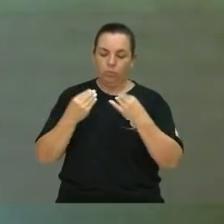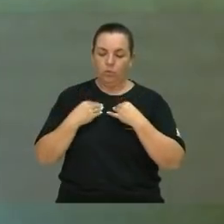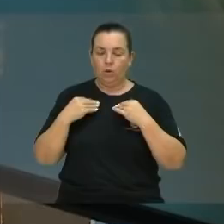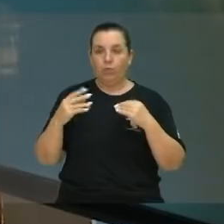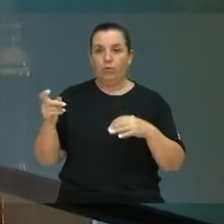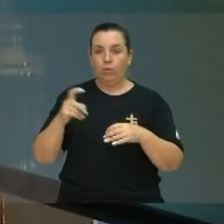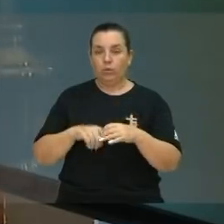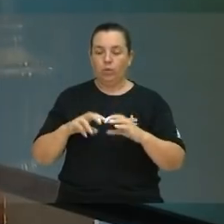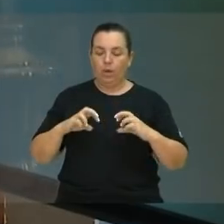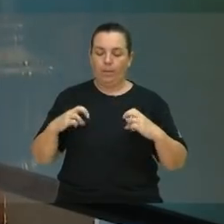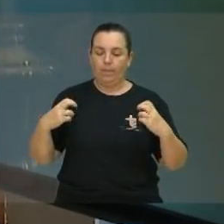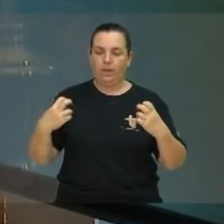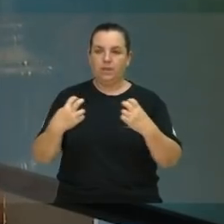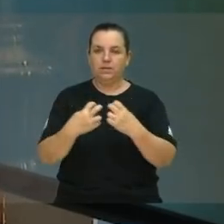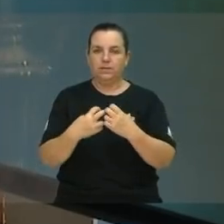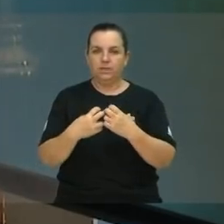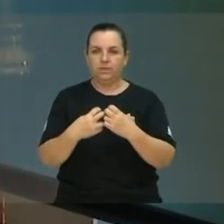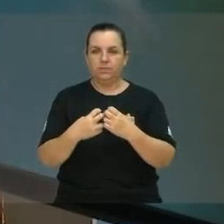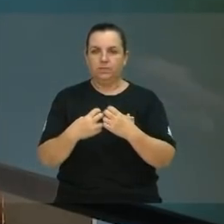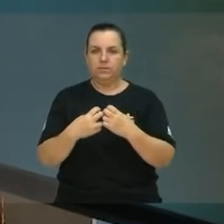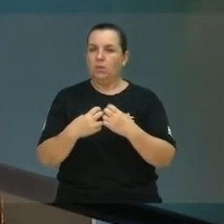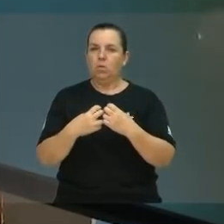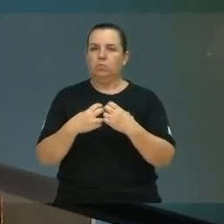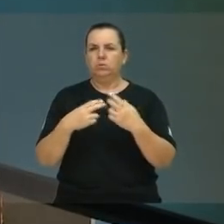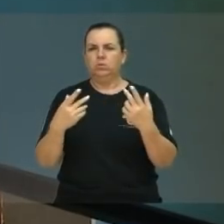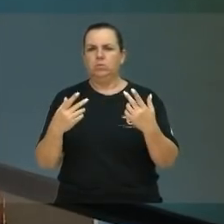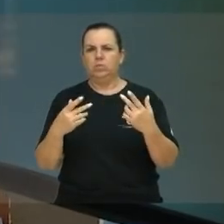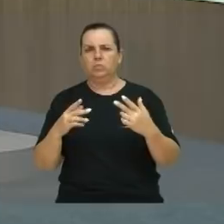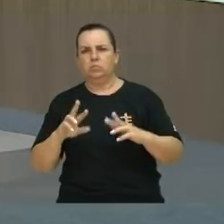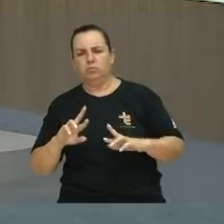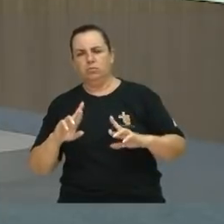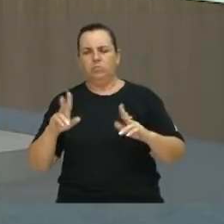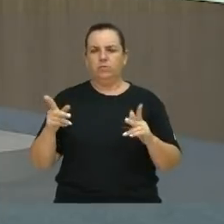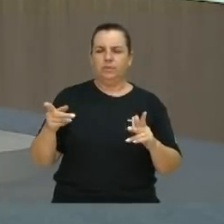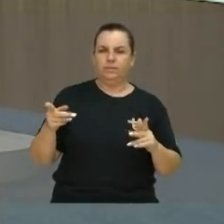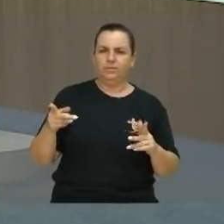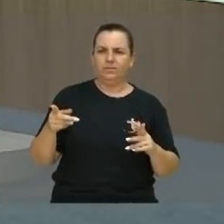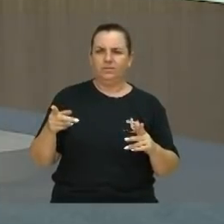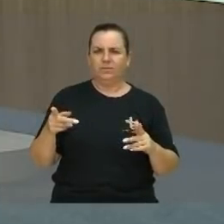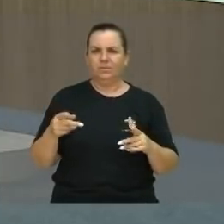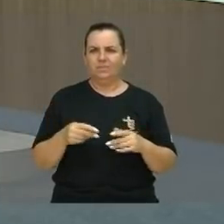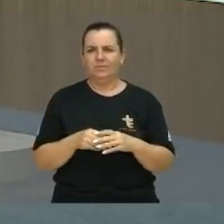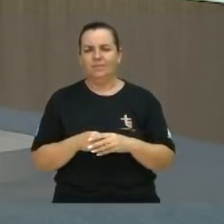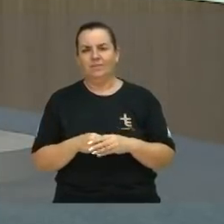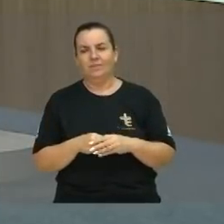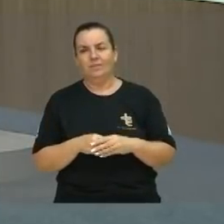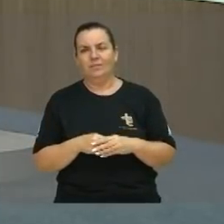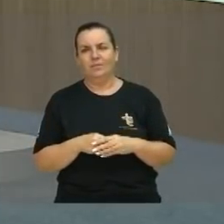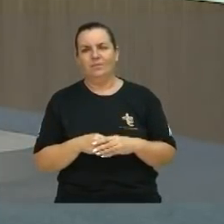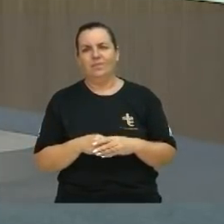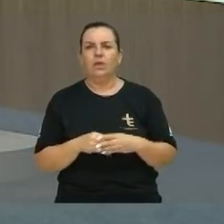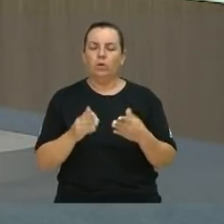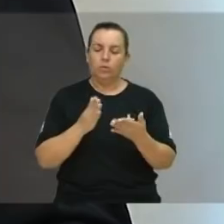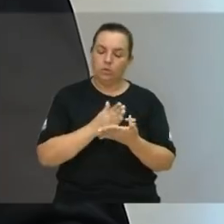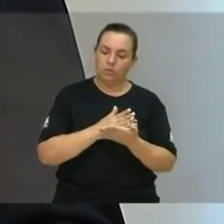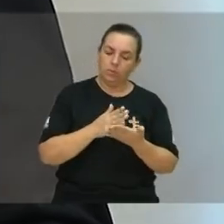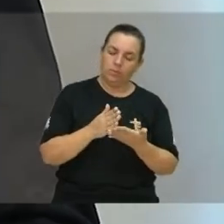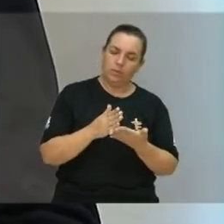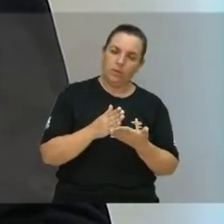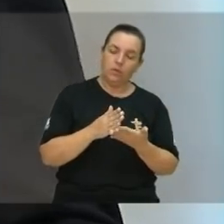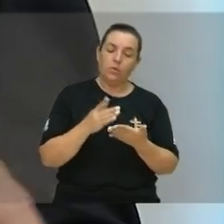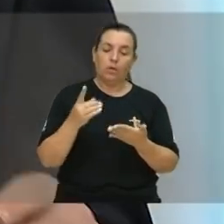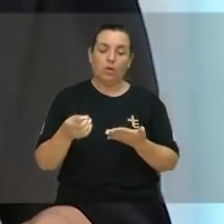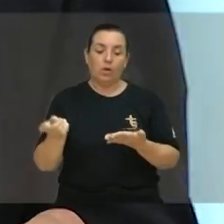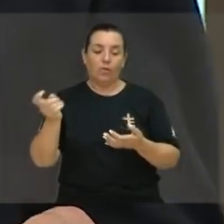a mesa no sentido inverso a sequência inversa dos mesmos verbos o que tem com isso a